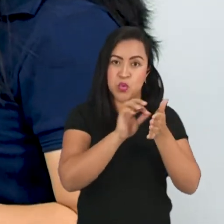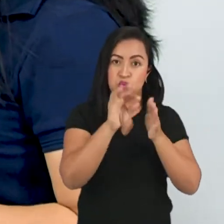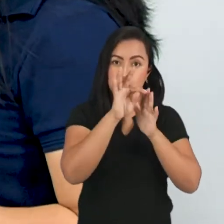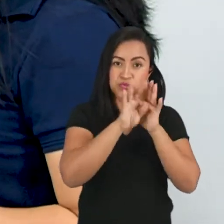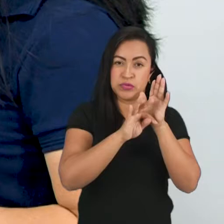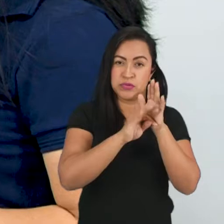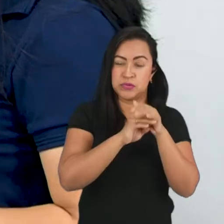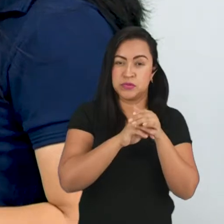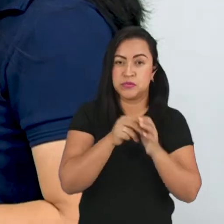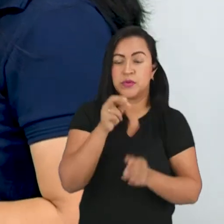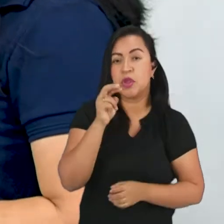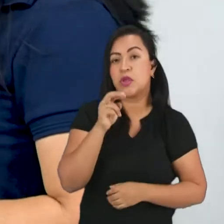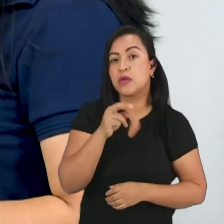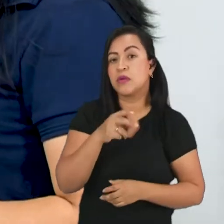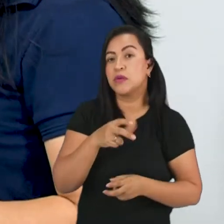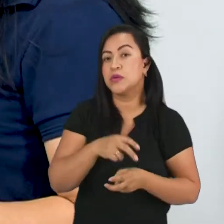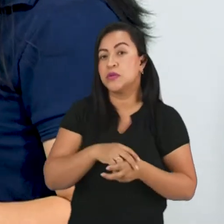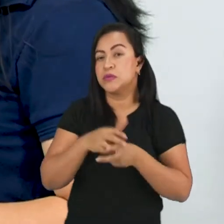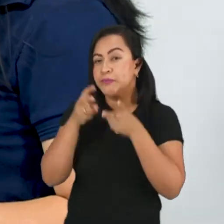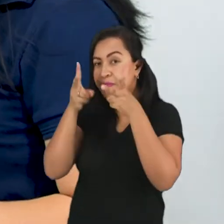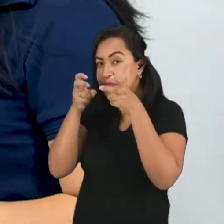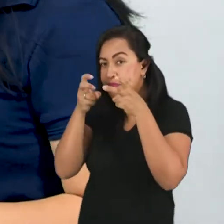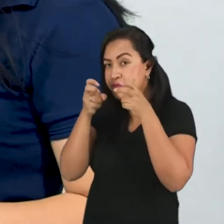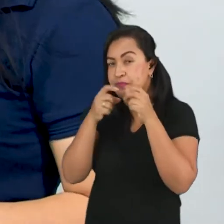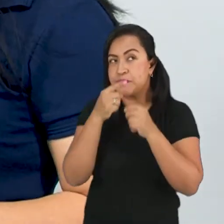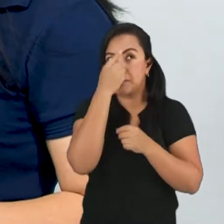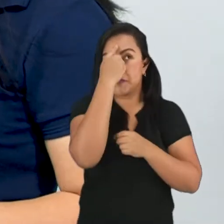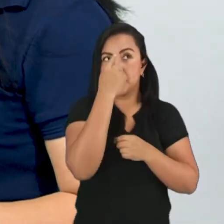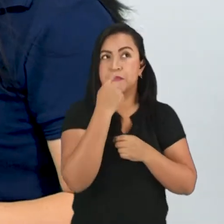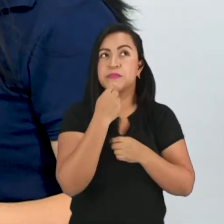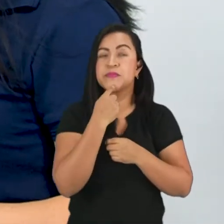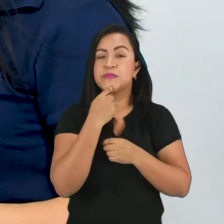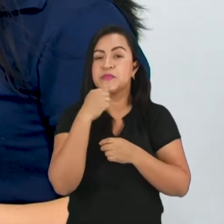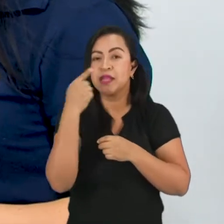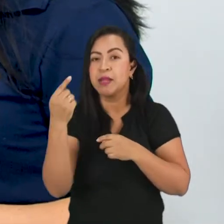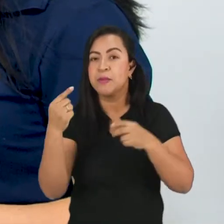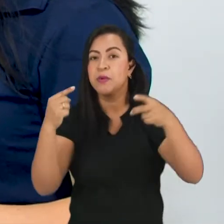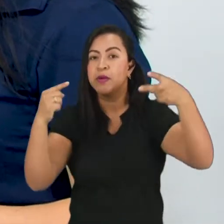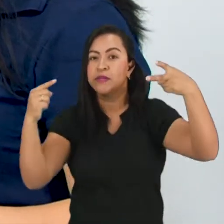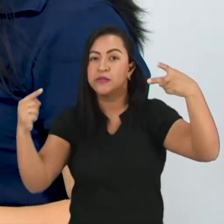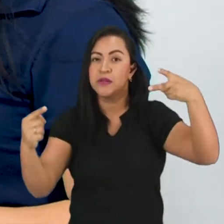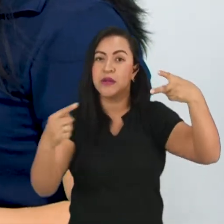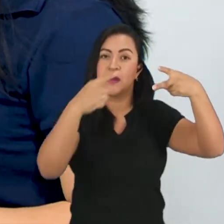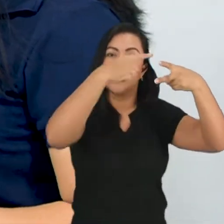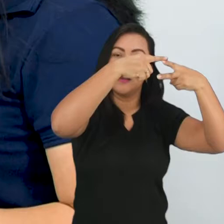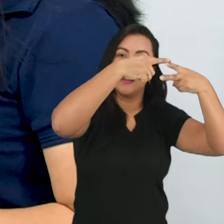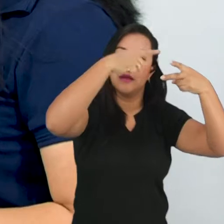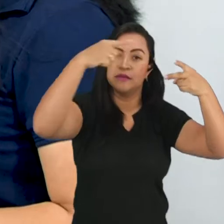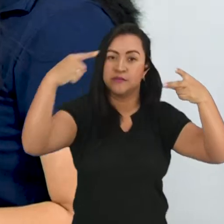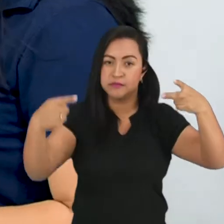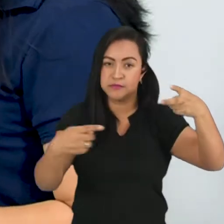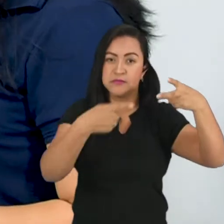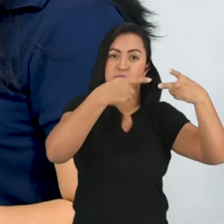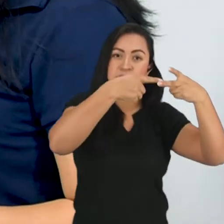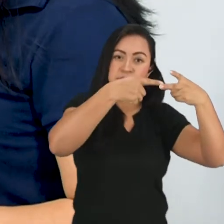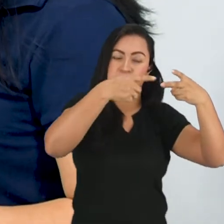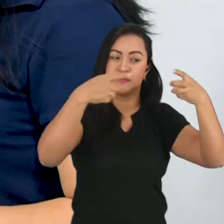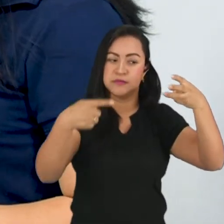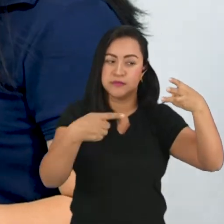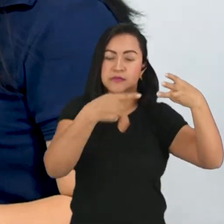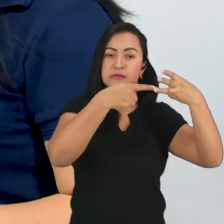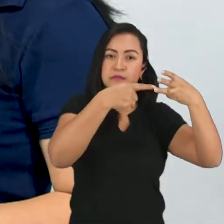observe atentamente as ilustrações. Depois, relacione cada trecho à situação a que ele